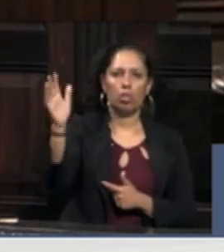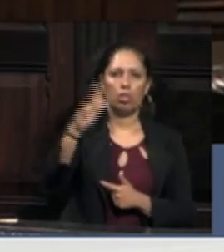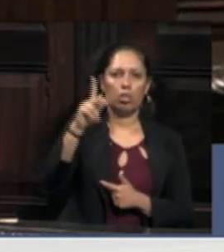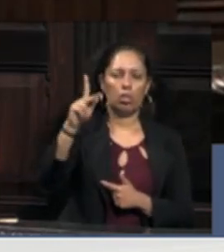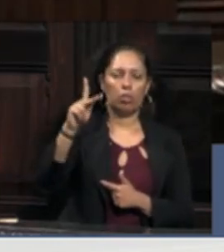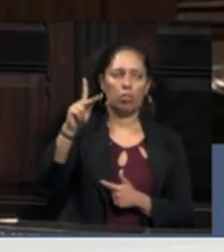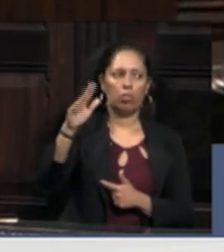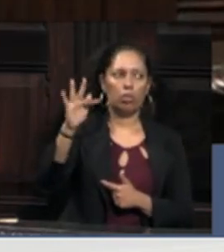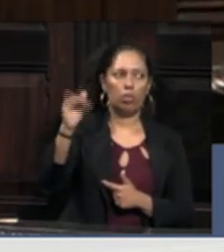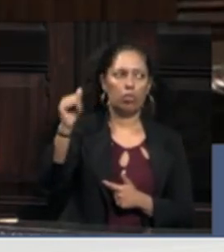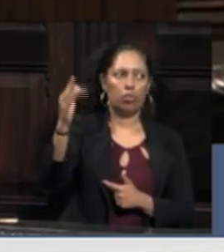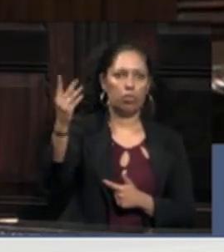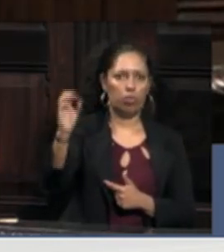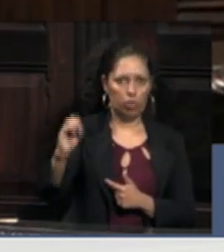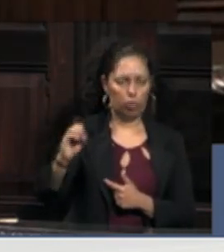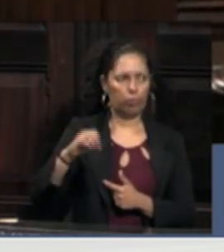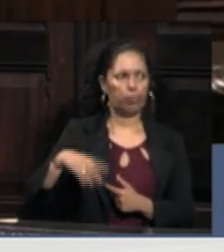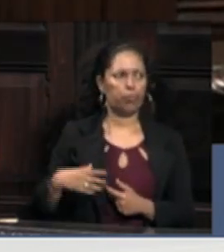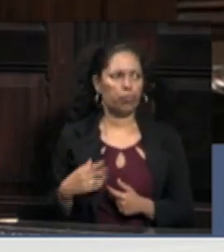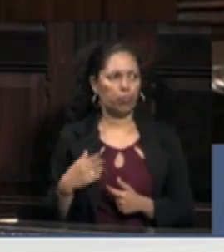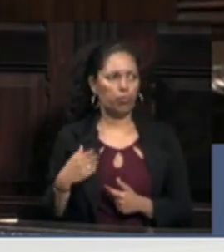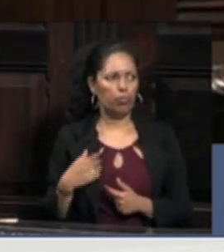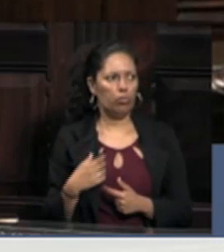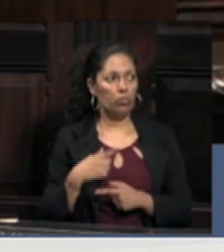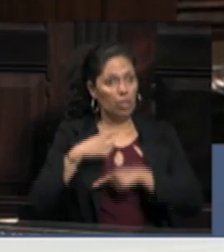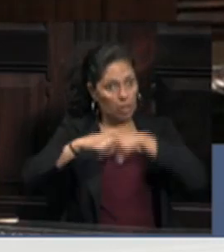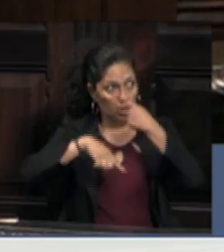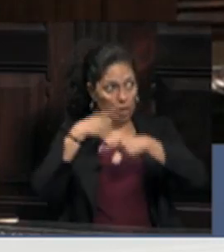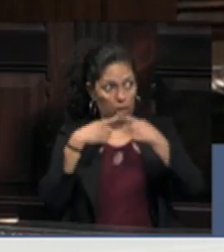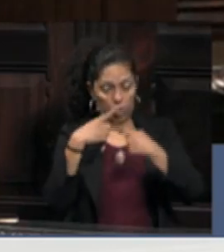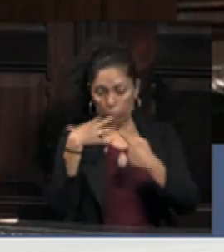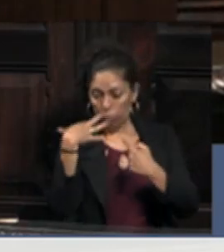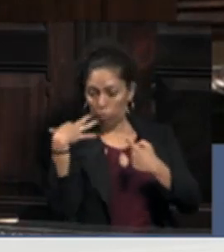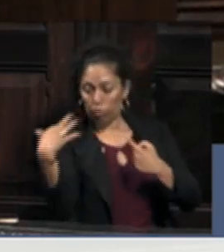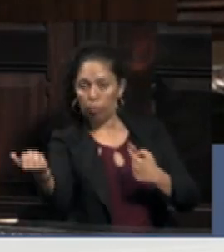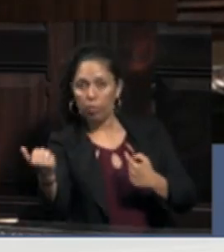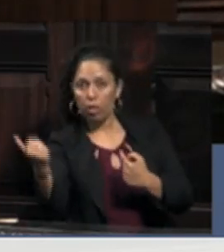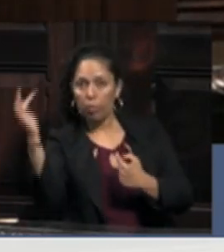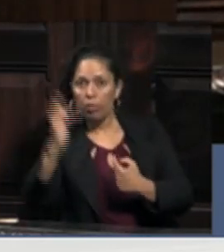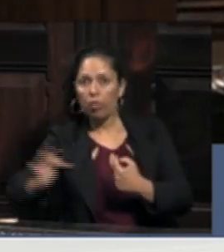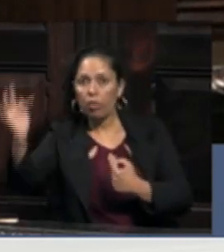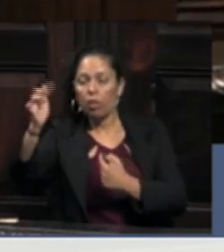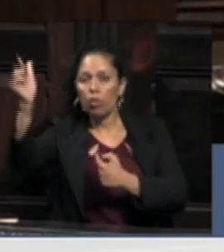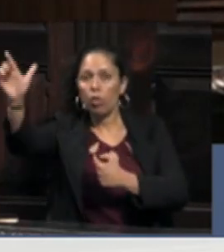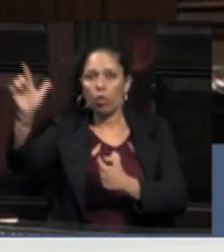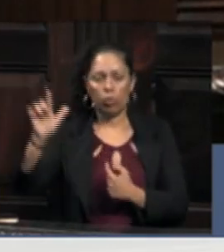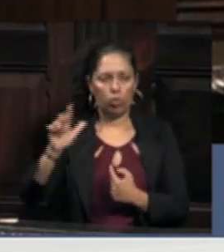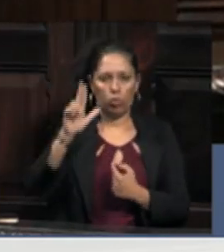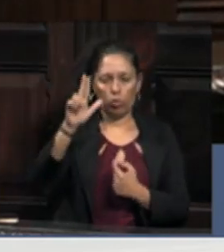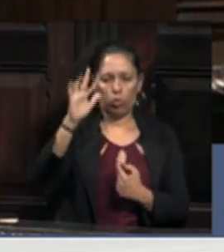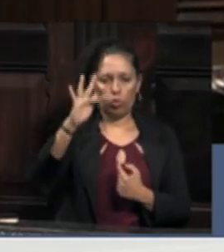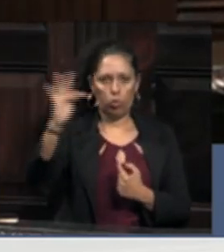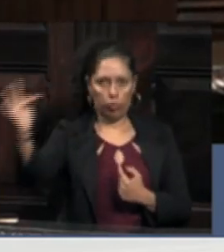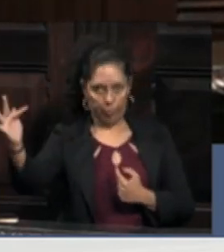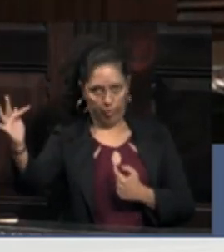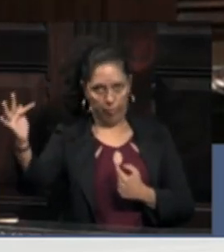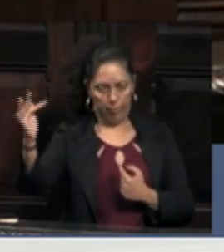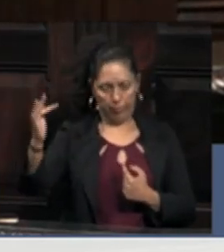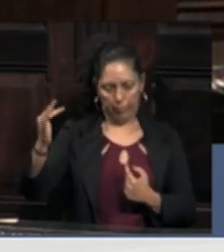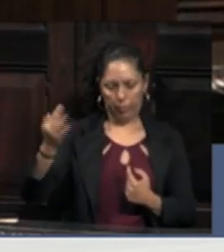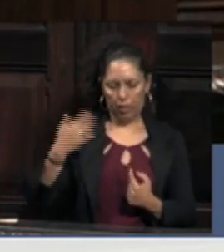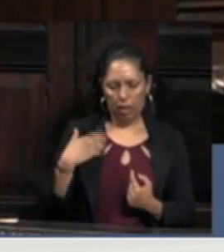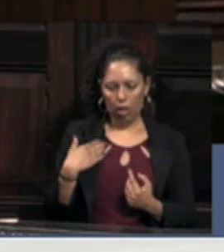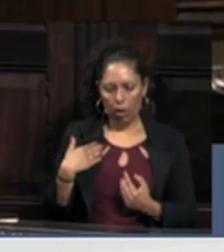e, portanto, quando fui chamado para tomar posse na UF, uma das providências que tive que tomar foi pedir